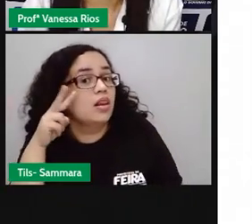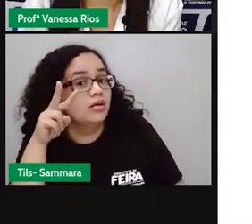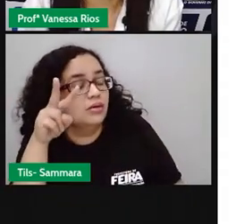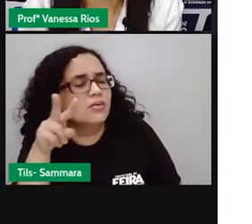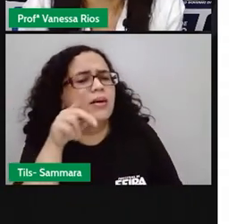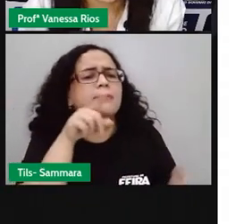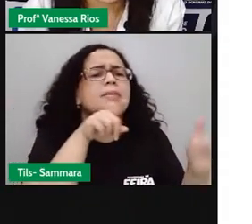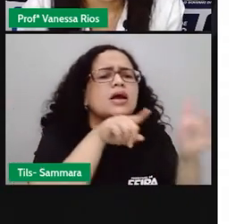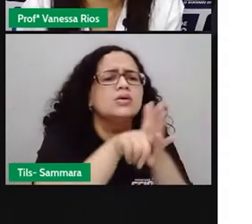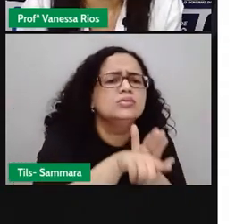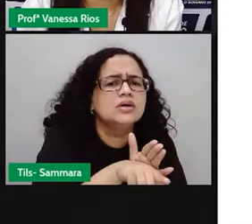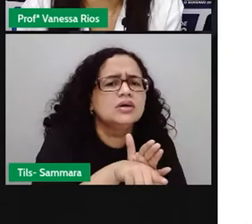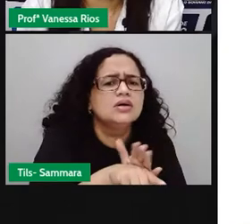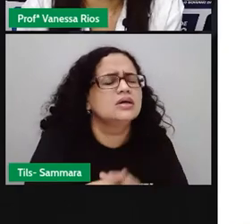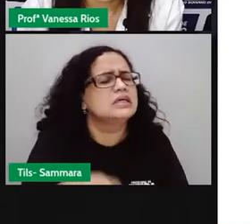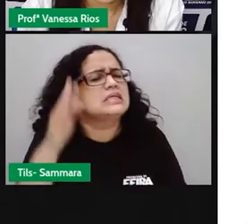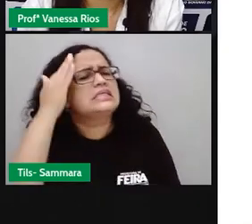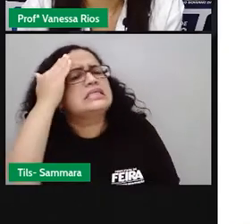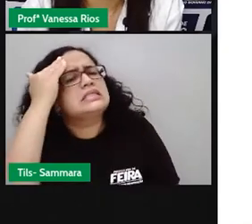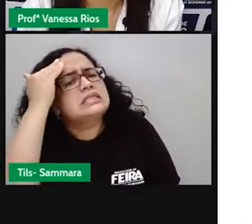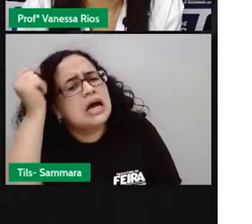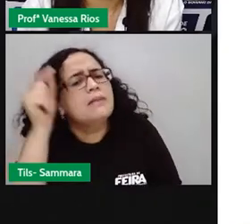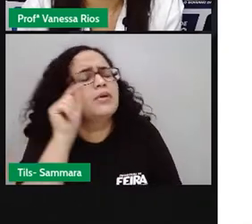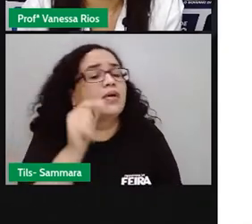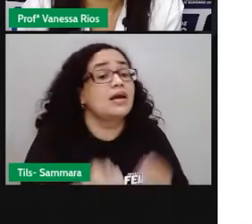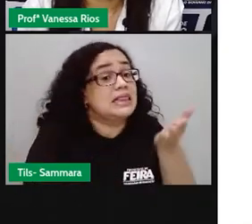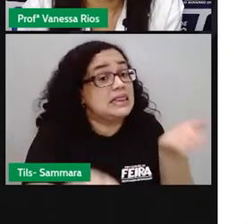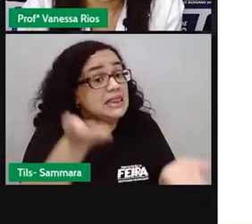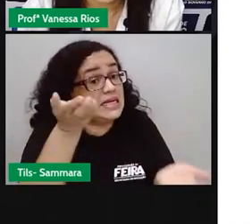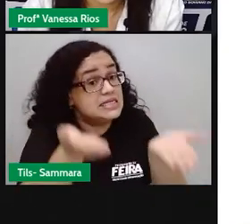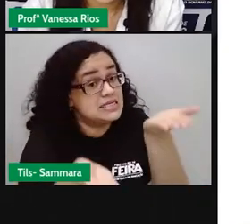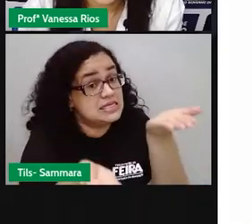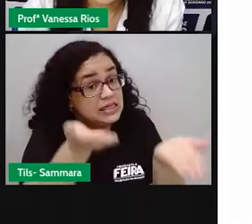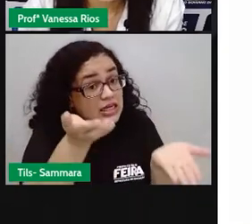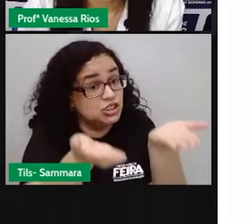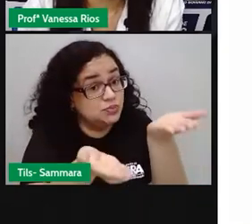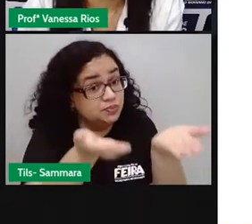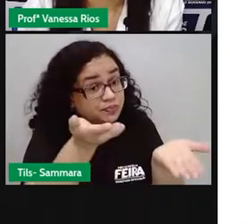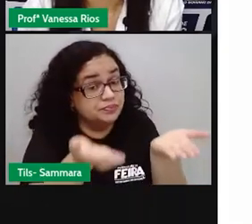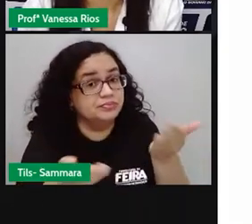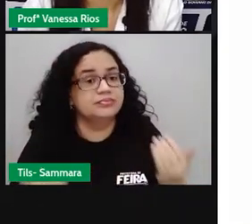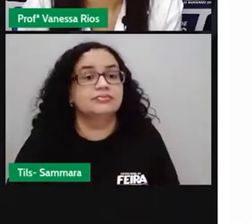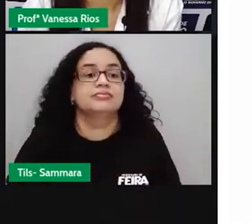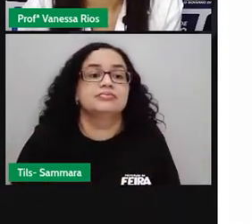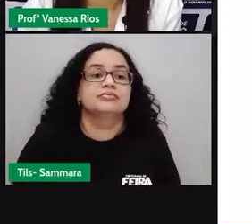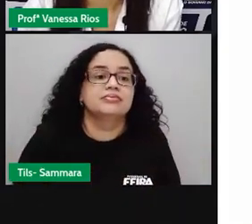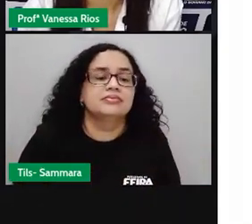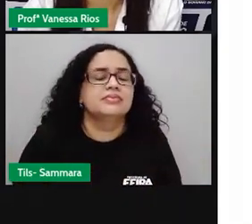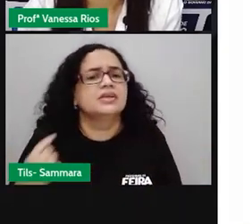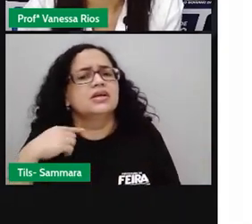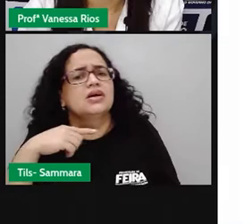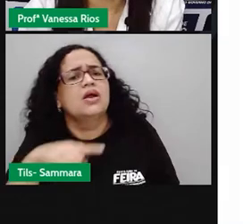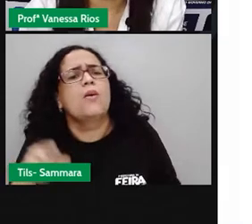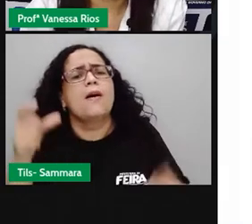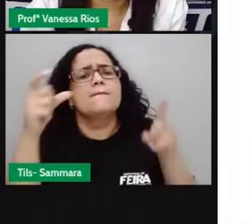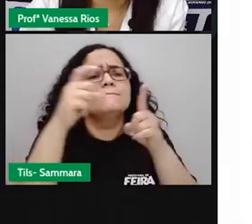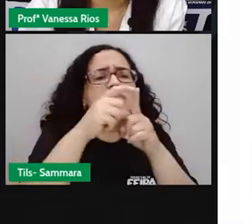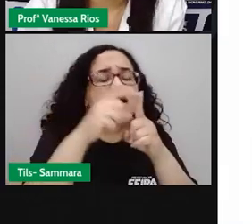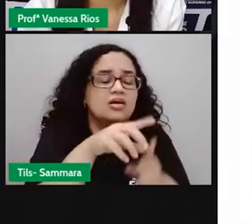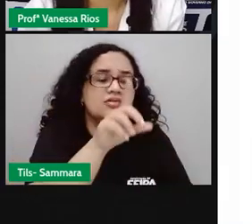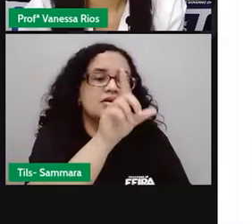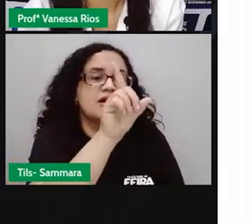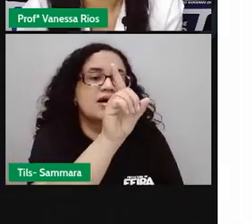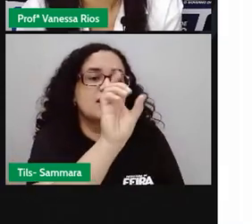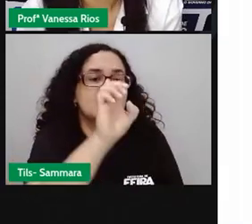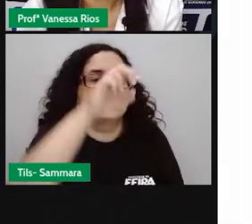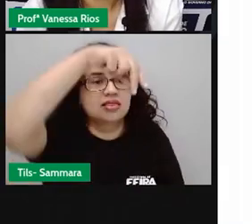uma pergunta. Você sabe o que é densidade? O que que será essa palavra?